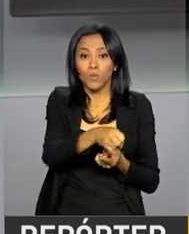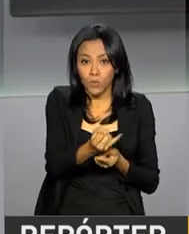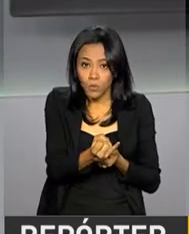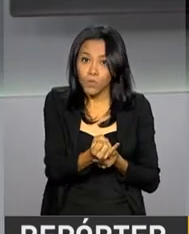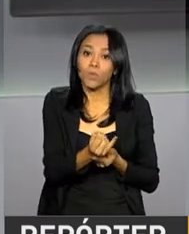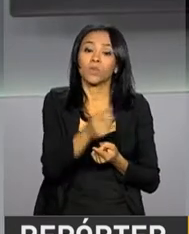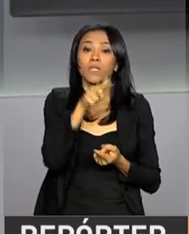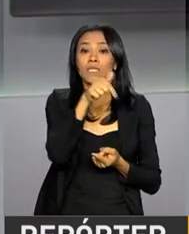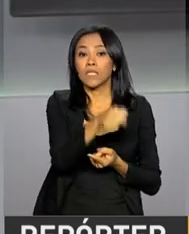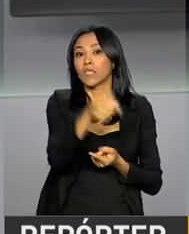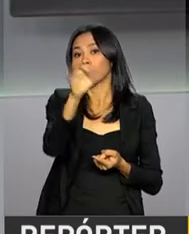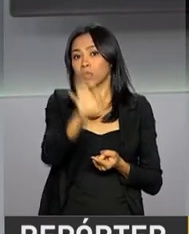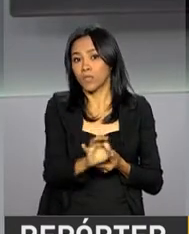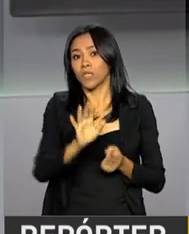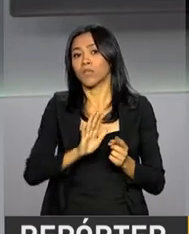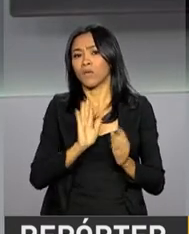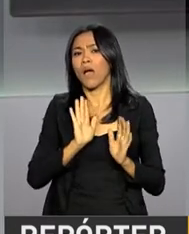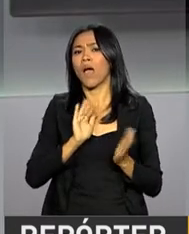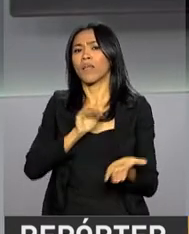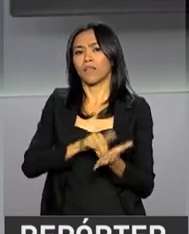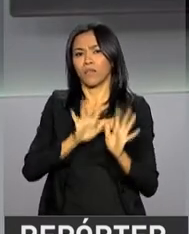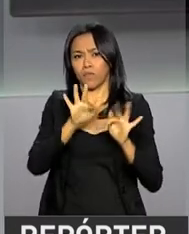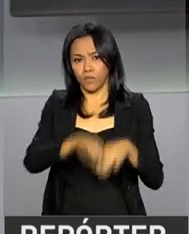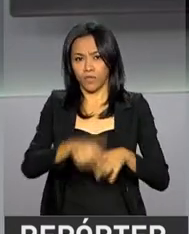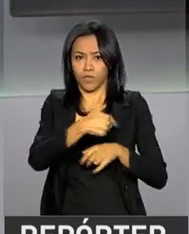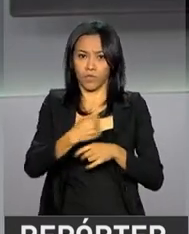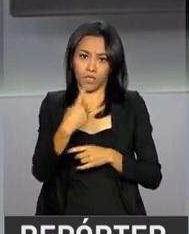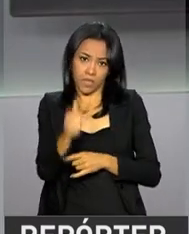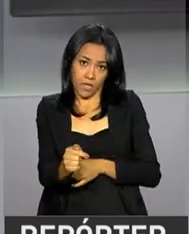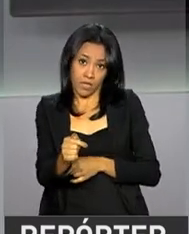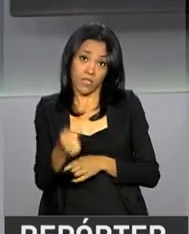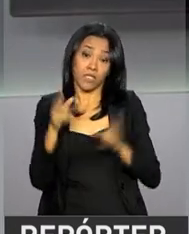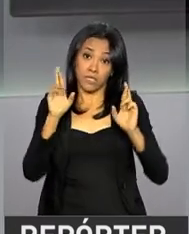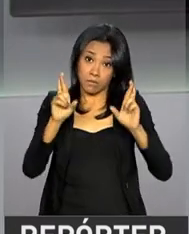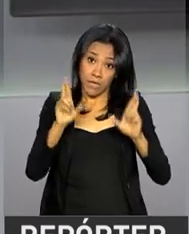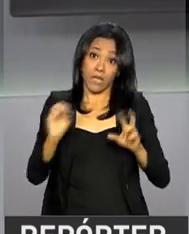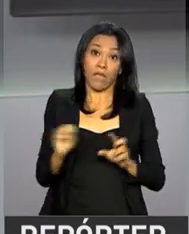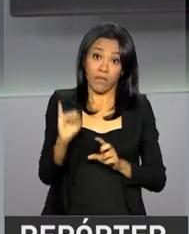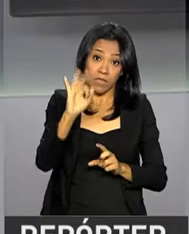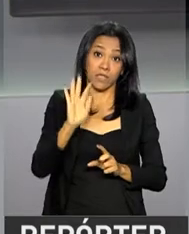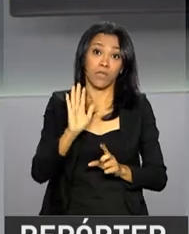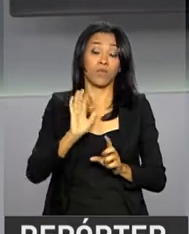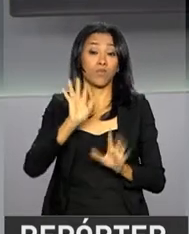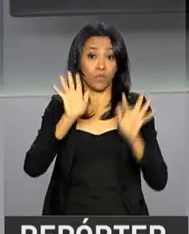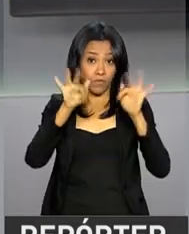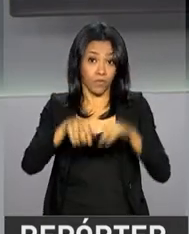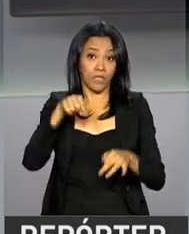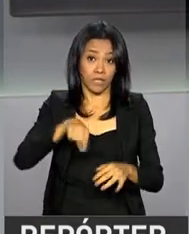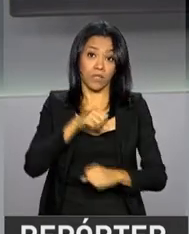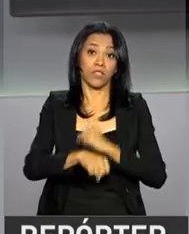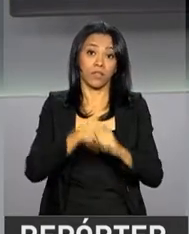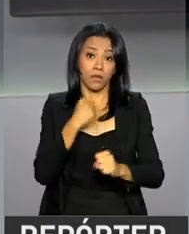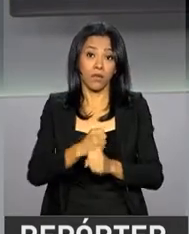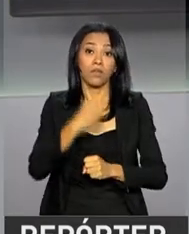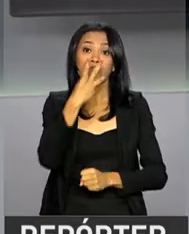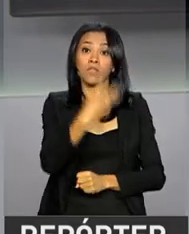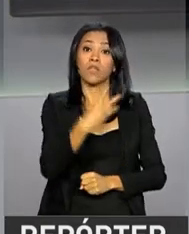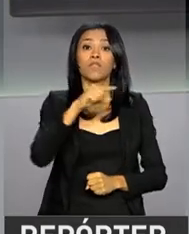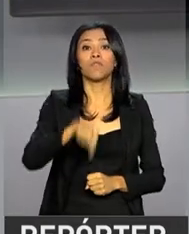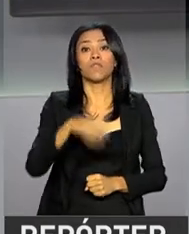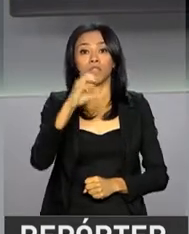em sete por cento ao final de 2017 a expectativa de inflação ao final deste ano é de 3,08 por cento